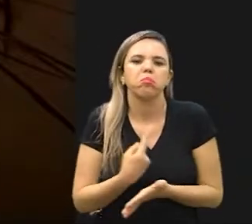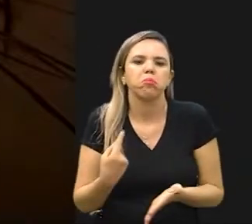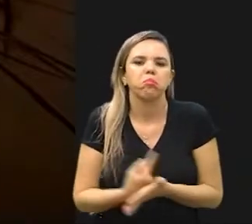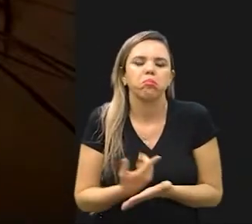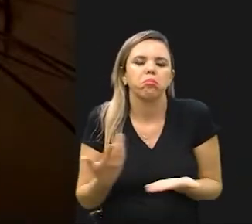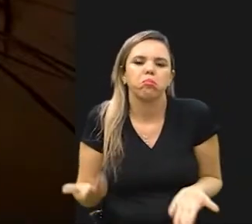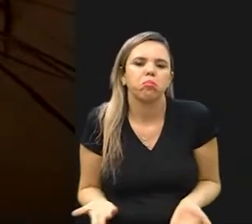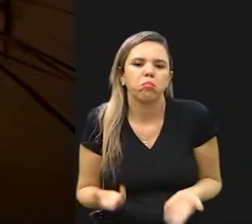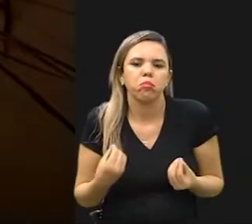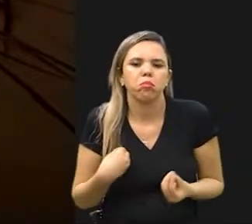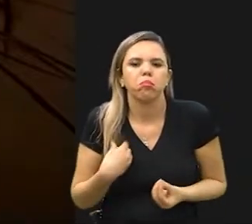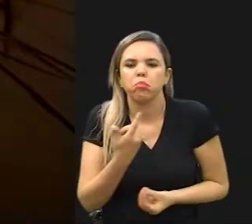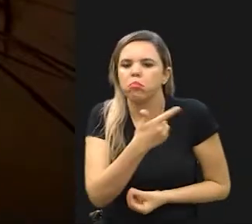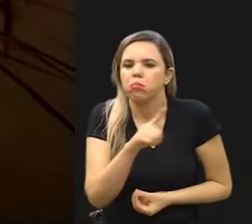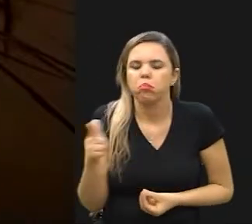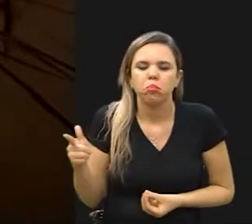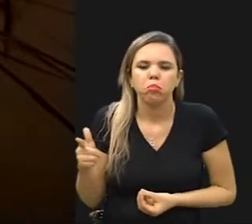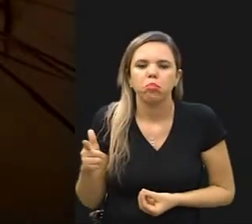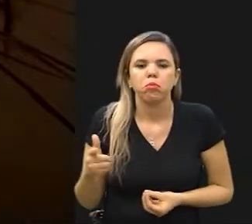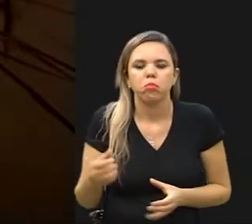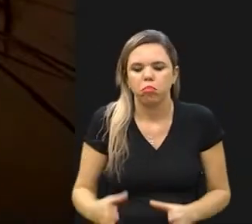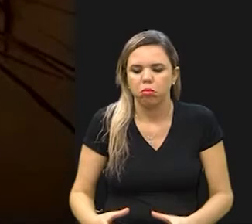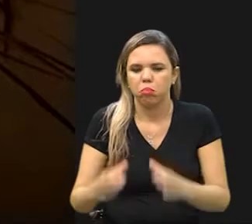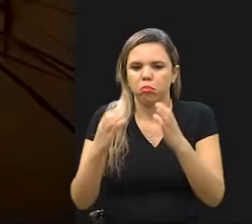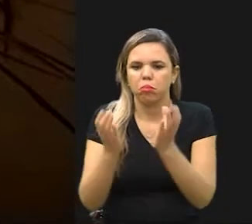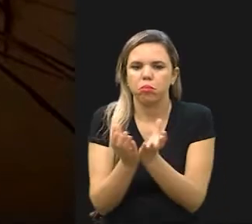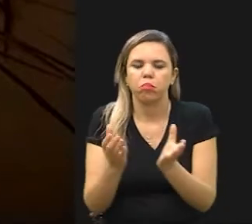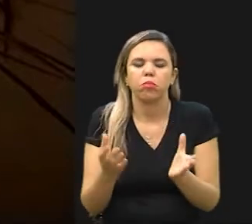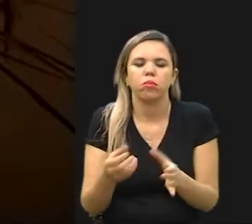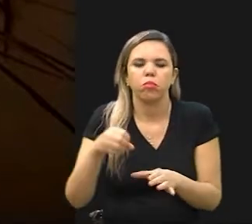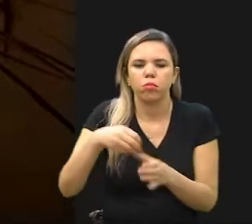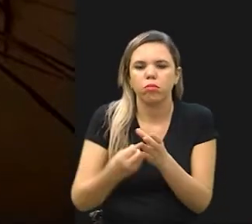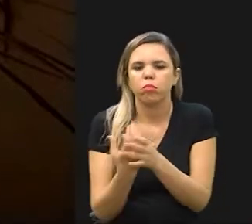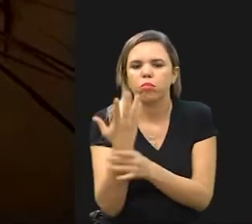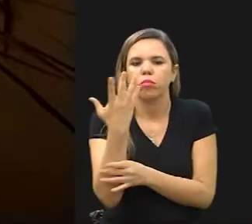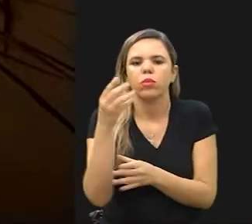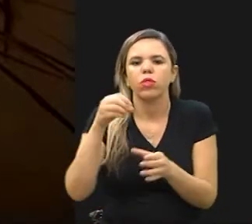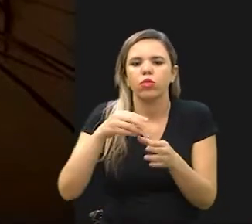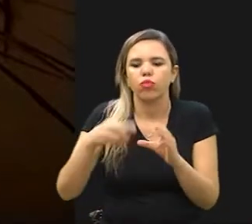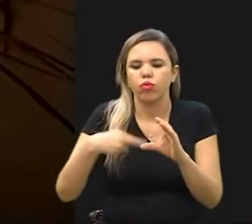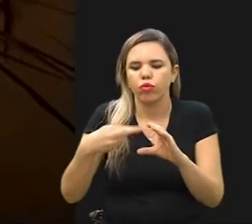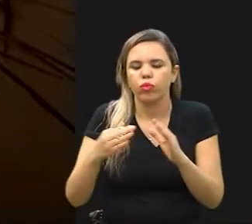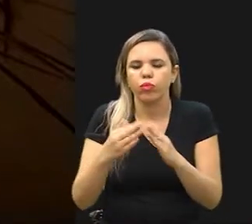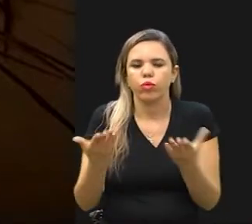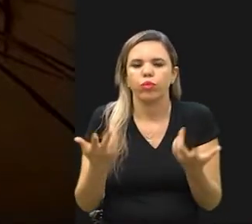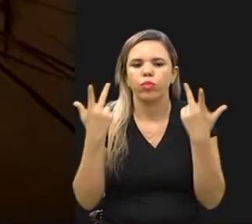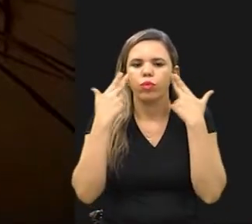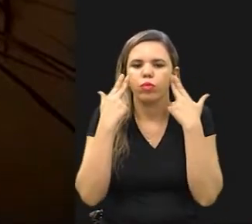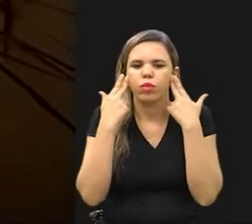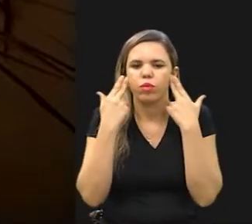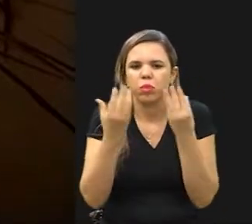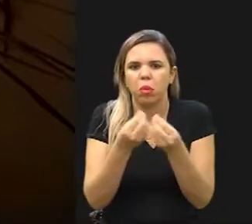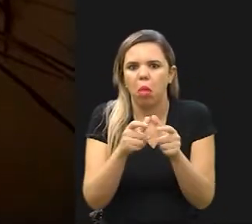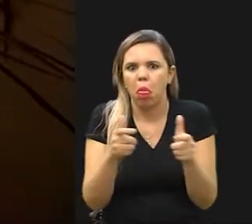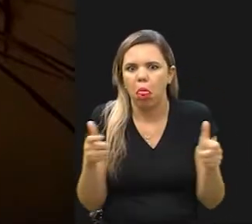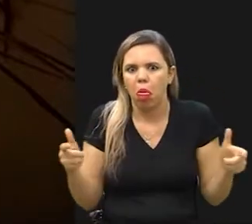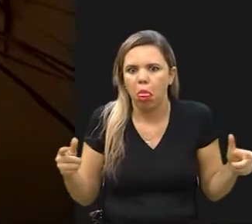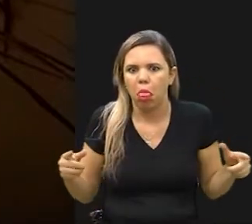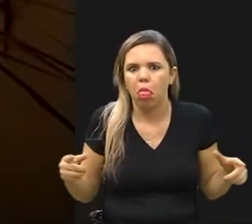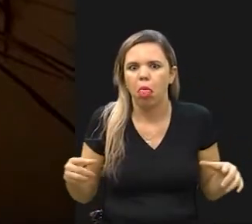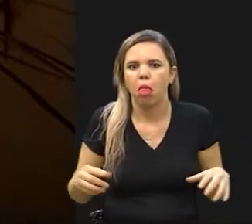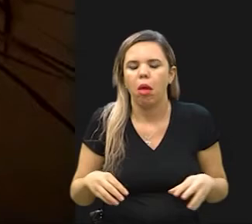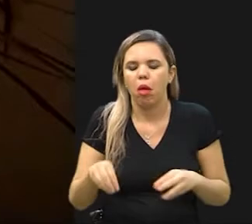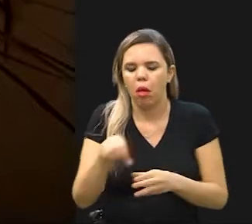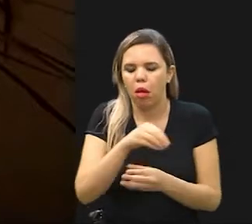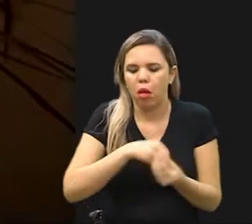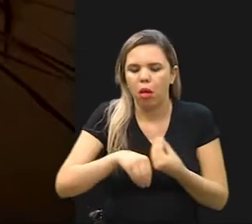me pergunta, Luísa, mas eu não tenho tanto vaso de planta, vou fazer a compostagem na minha casa, vou gerar esse monte de